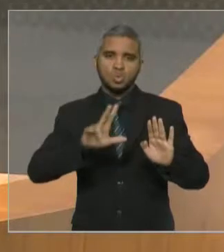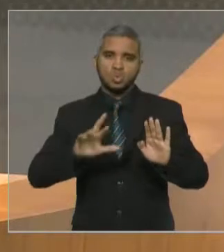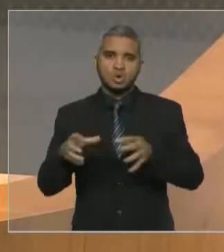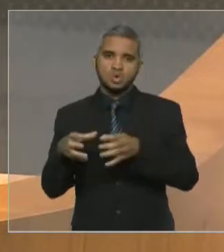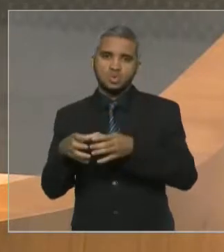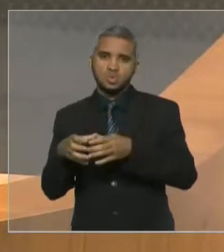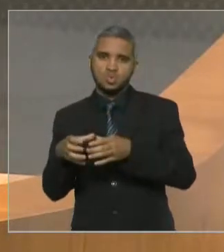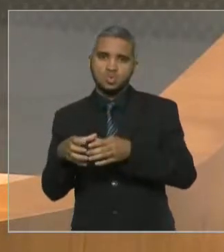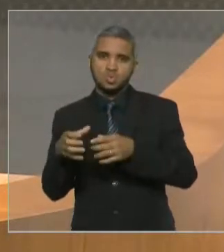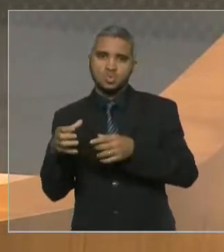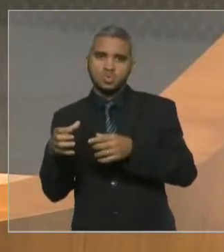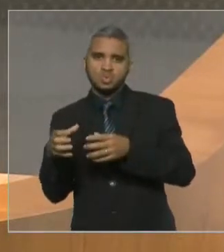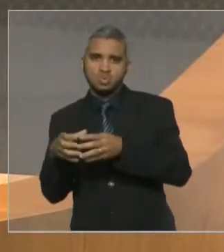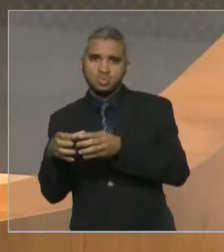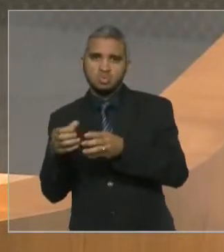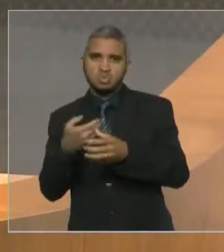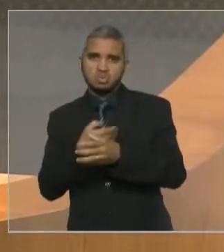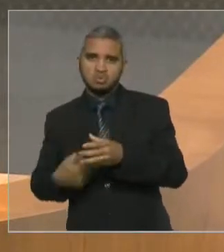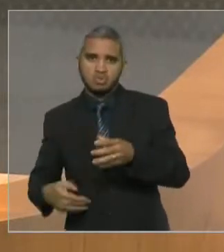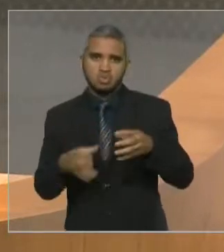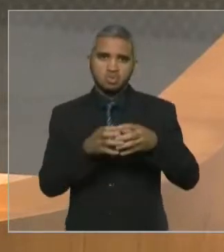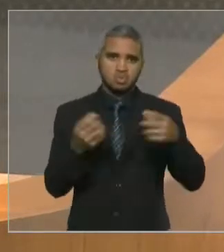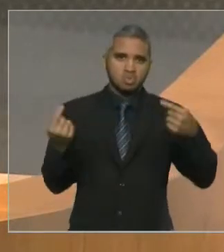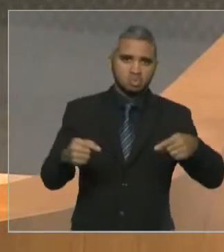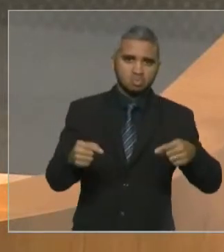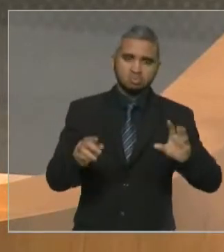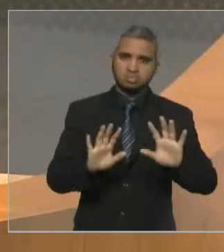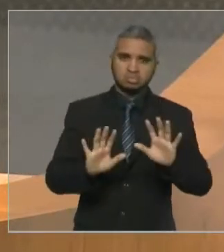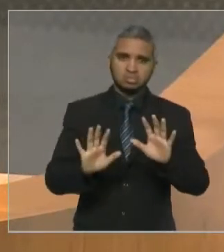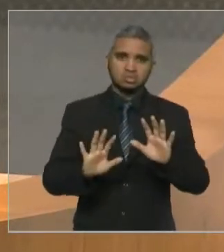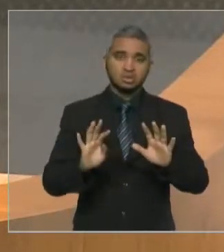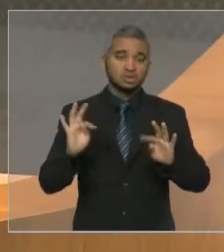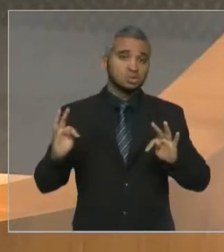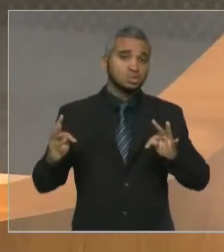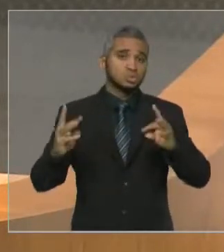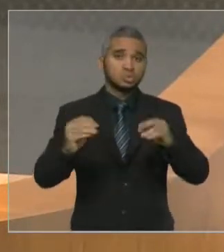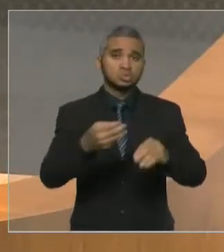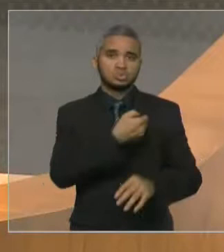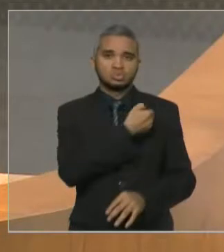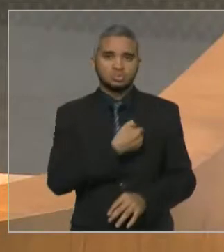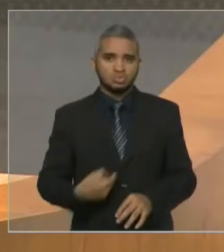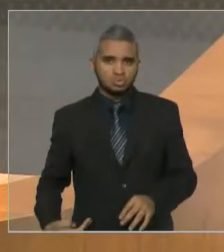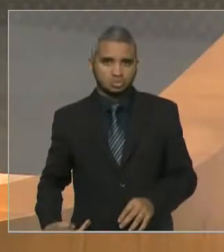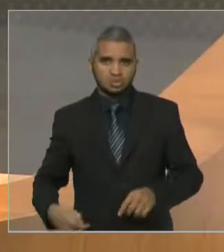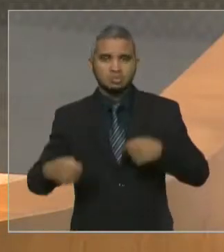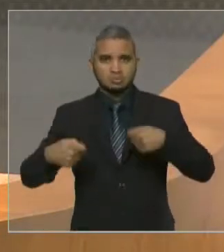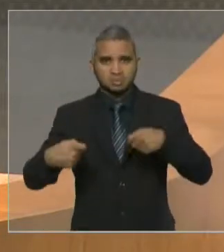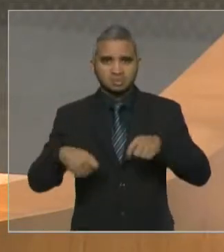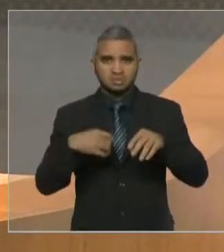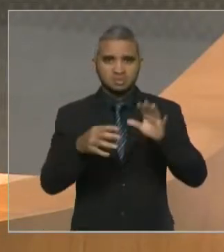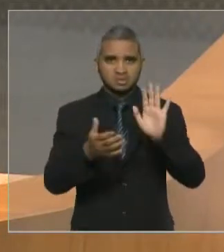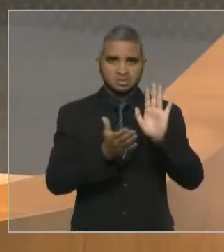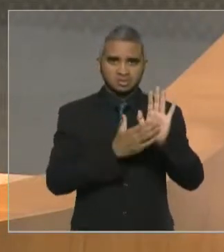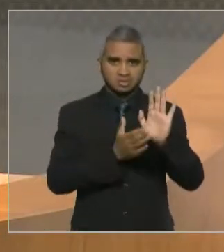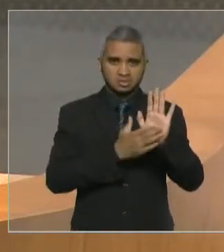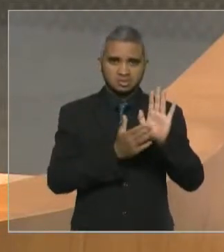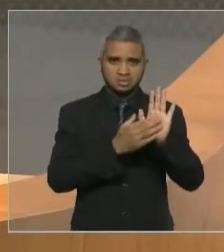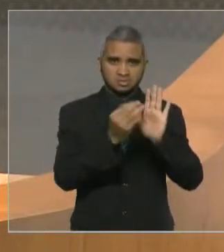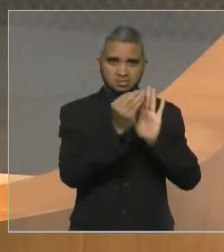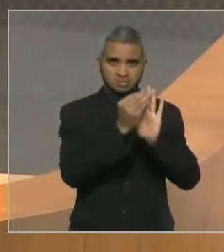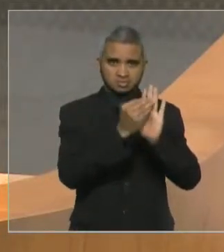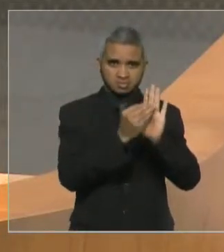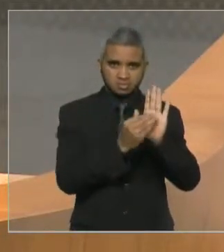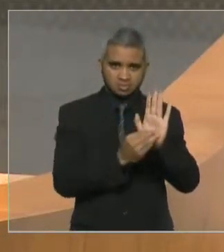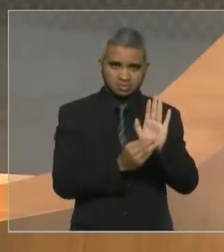todas as ações de governo têm obrigatoriamente que estar registradas no orçamento. Caso